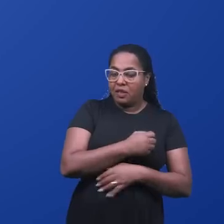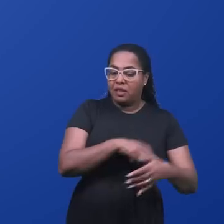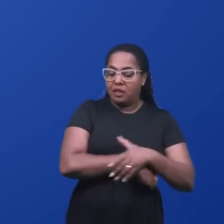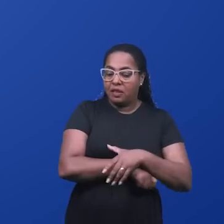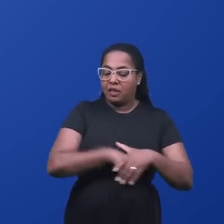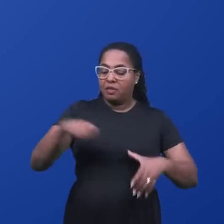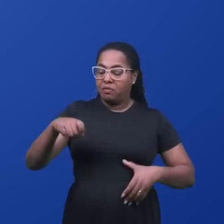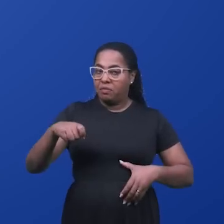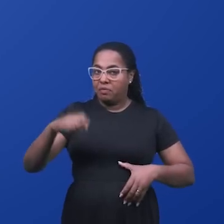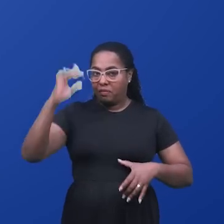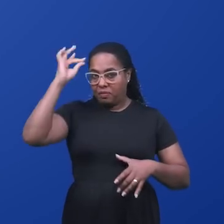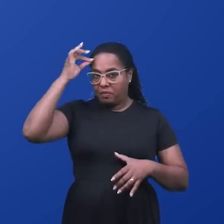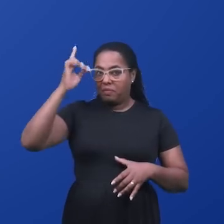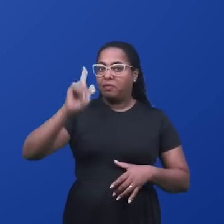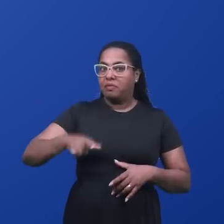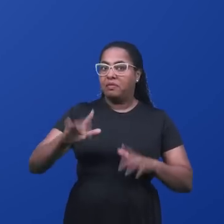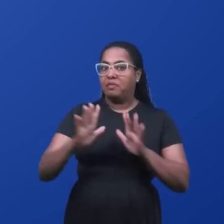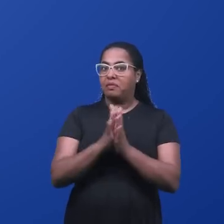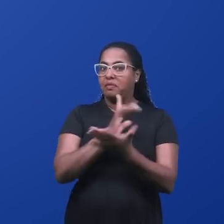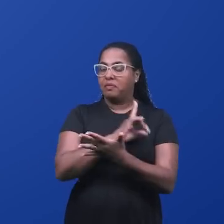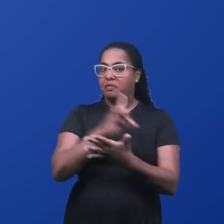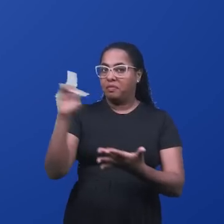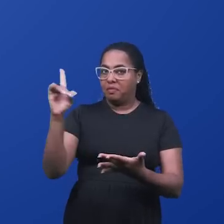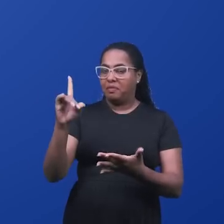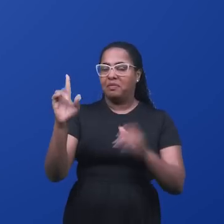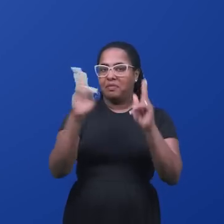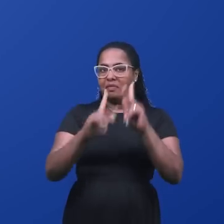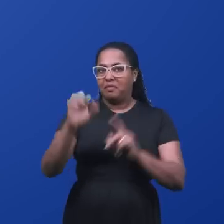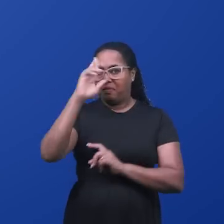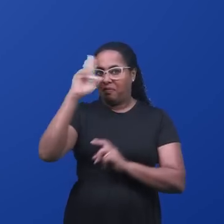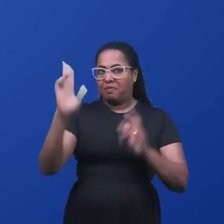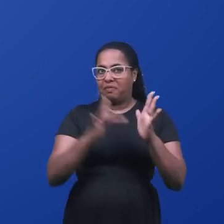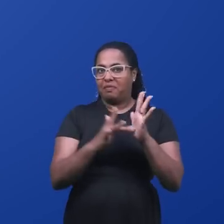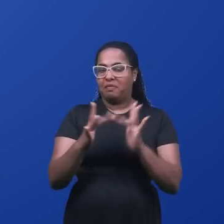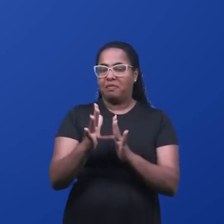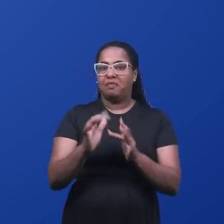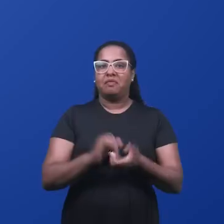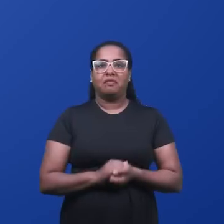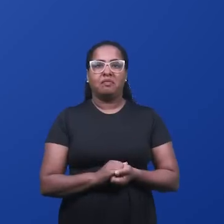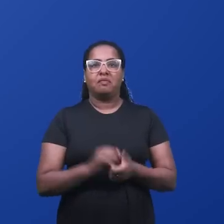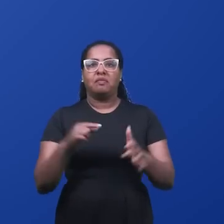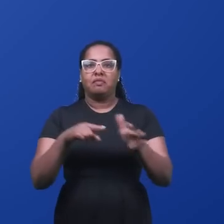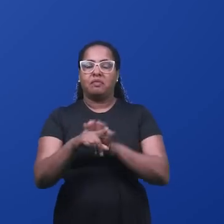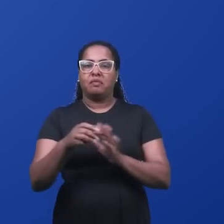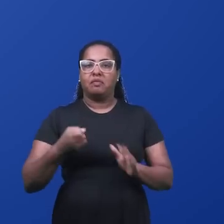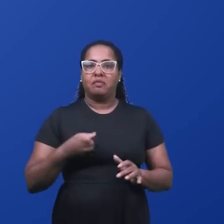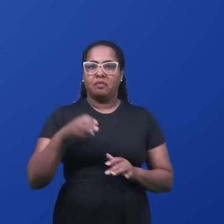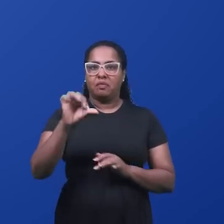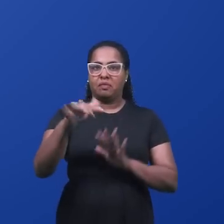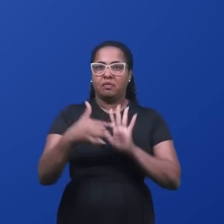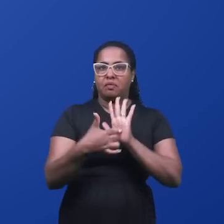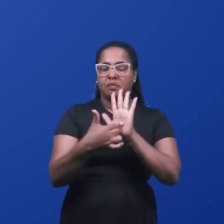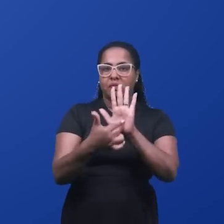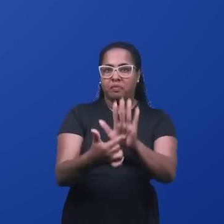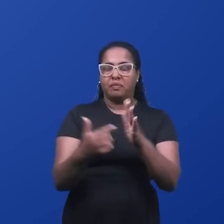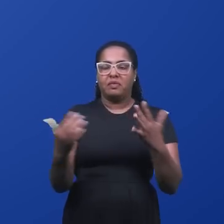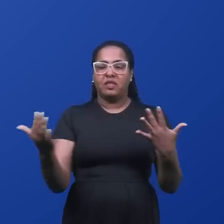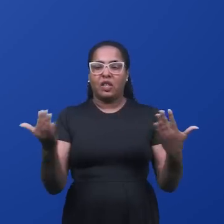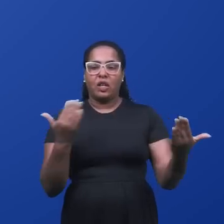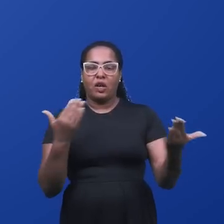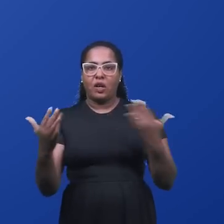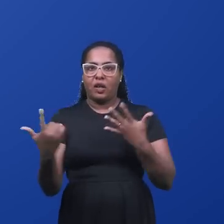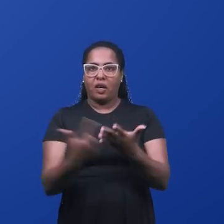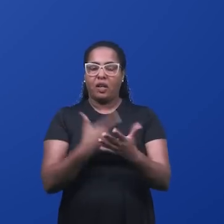a espada do Espírito, que é a palavra de Deus. Pai do Senhor Jesus. Pergunta número 9 diz o seguinte: faça